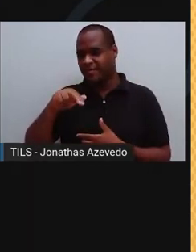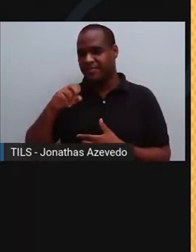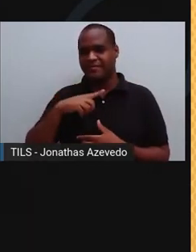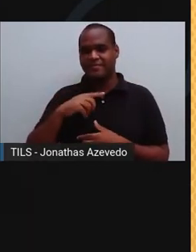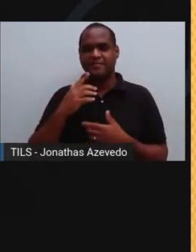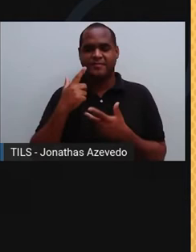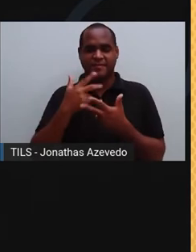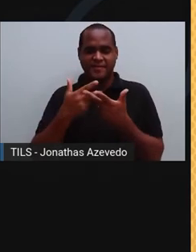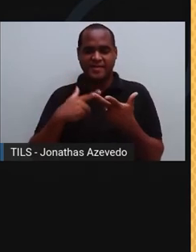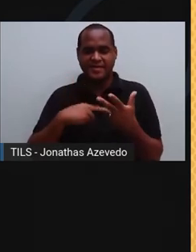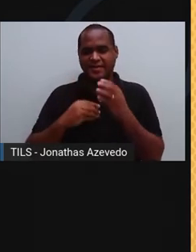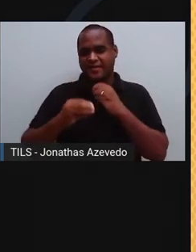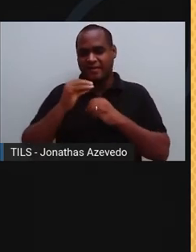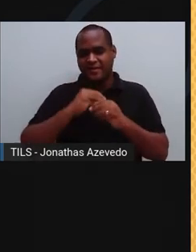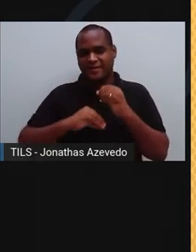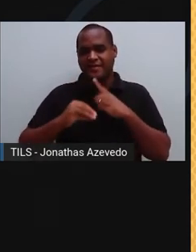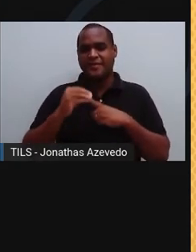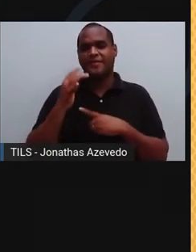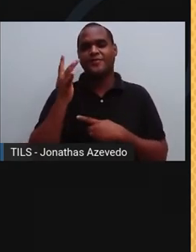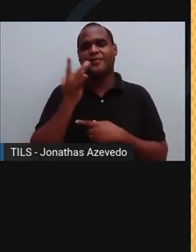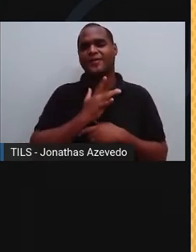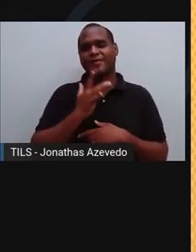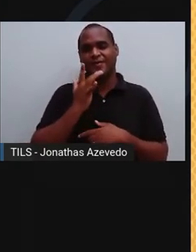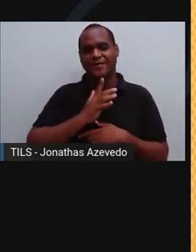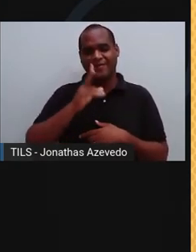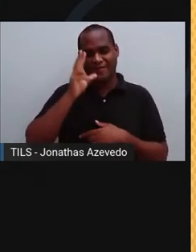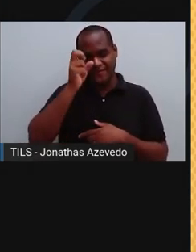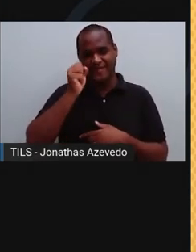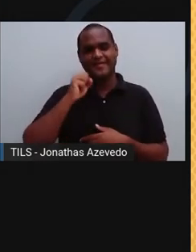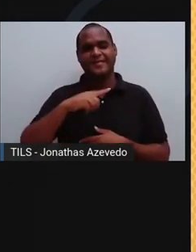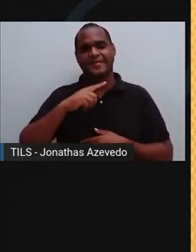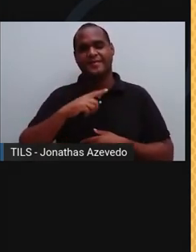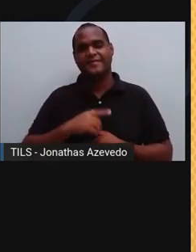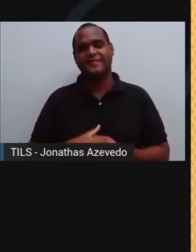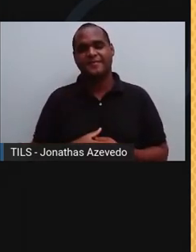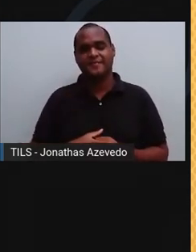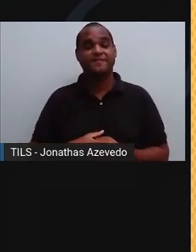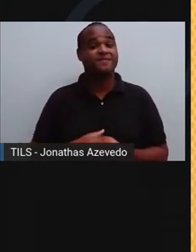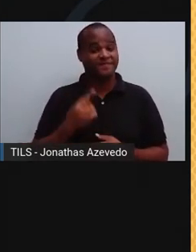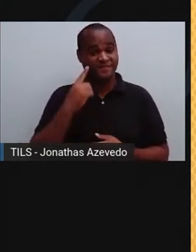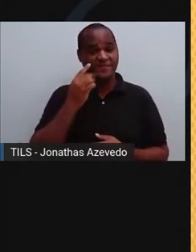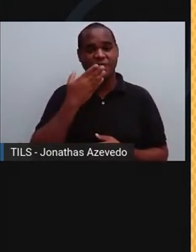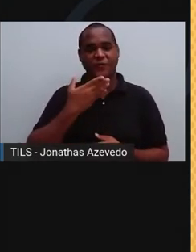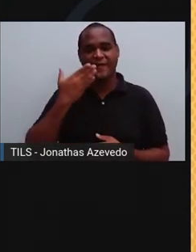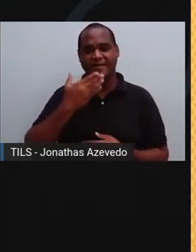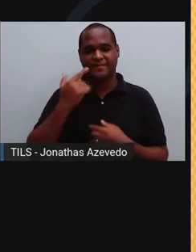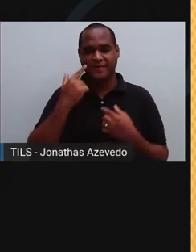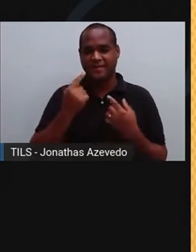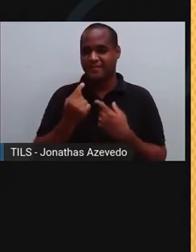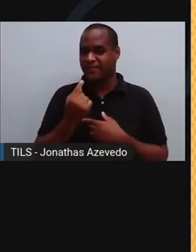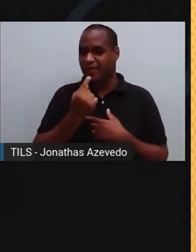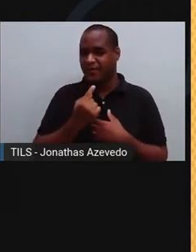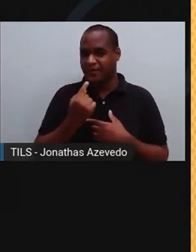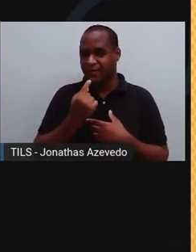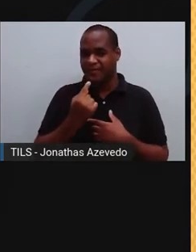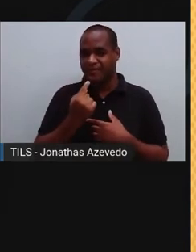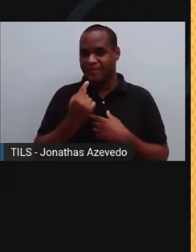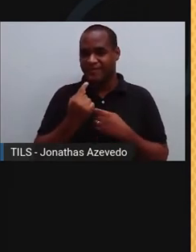definir alimentos que são muito deliciosos. O sabor doce é percebido na ponta da língua.